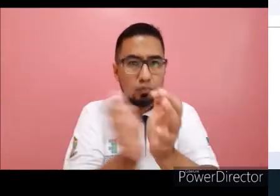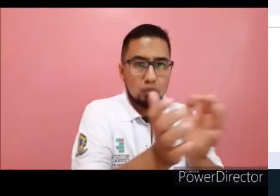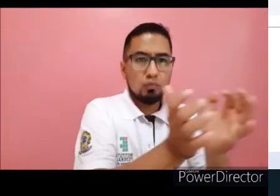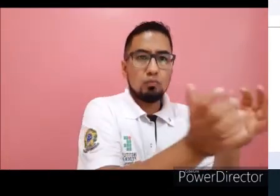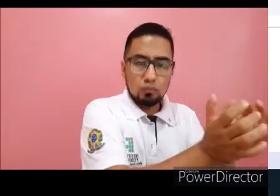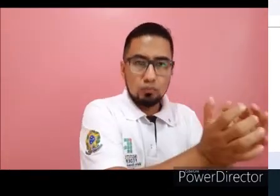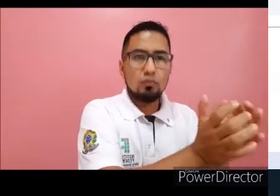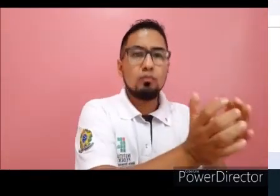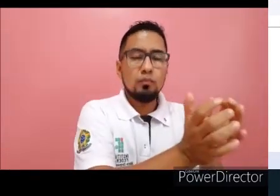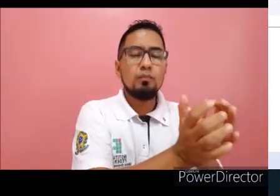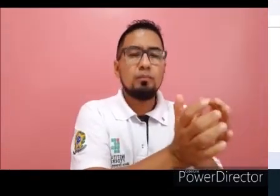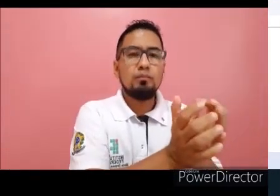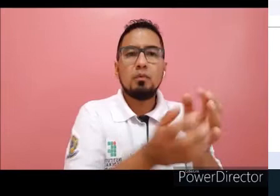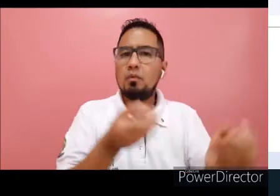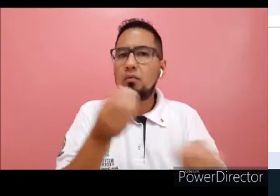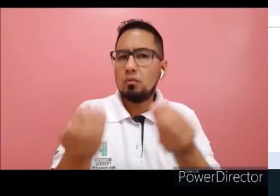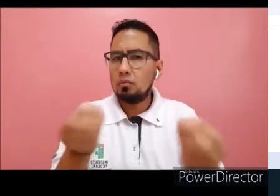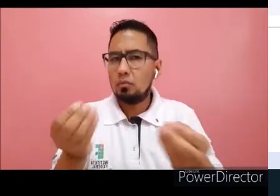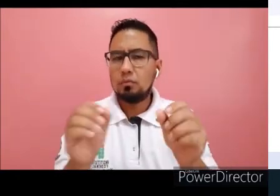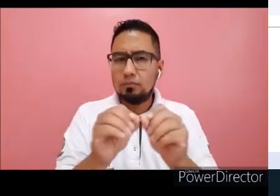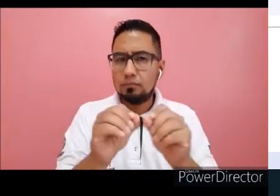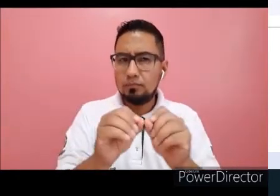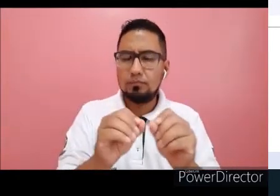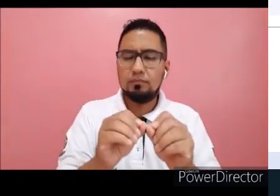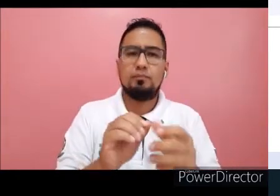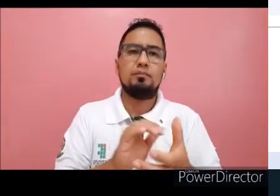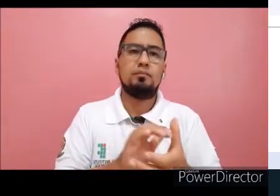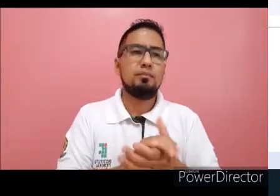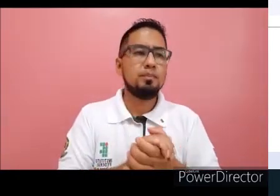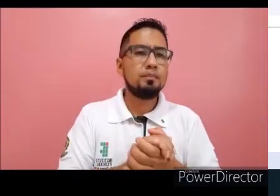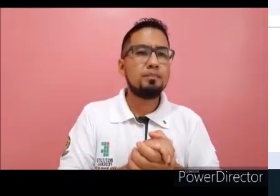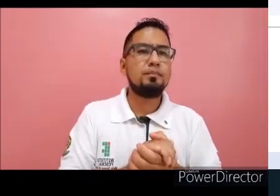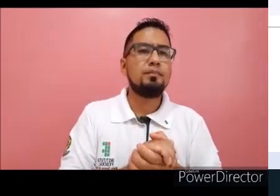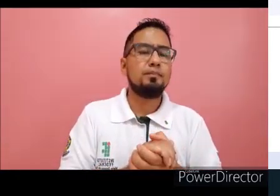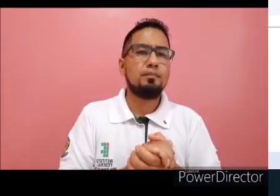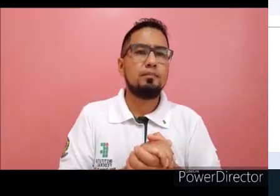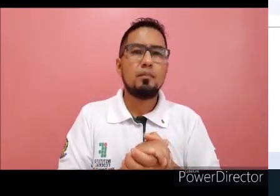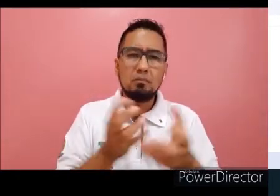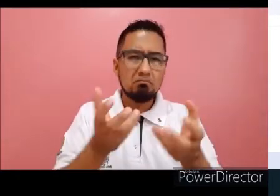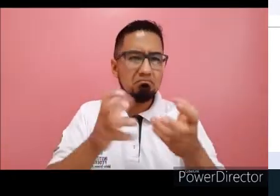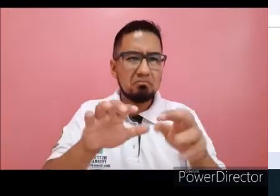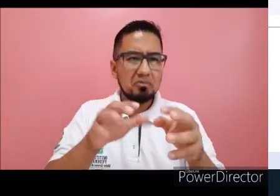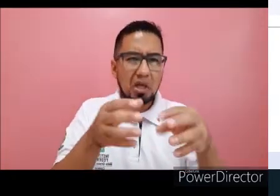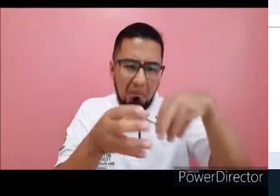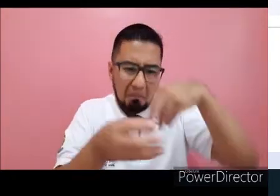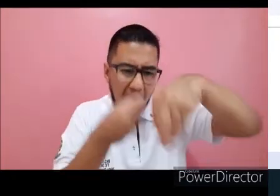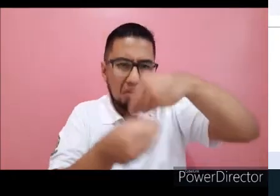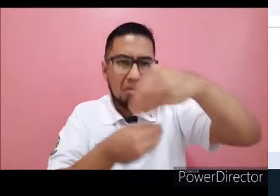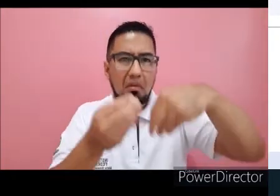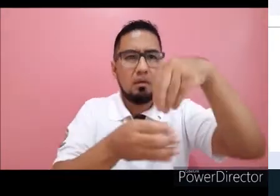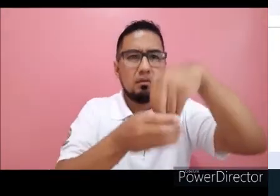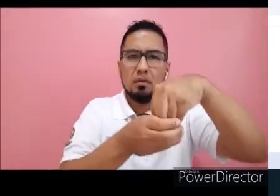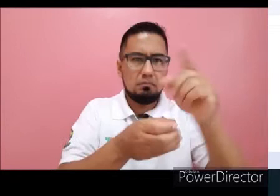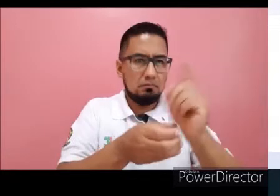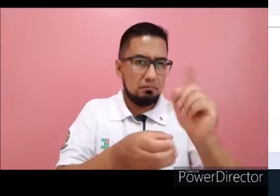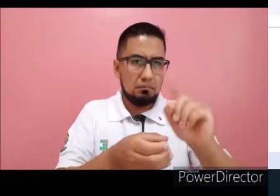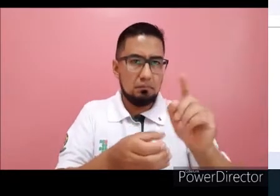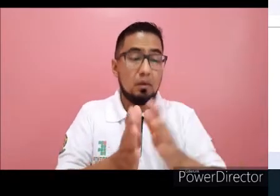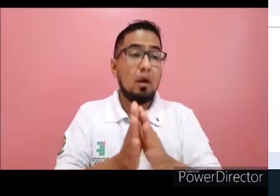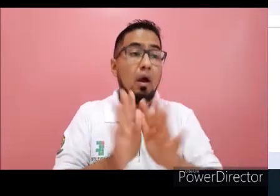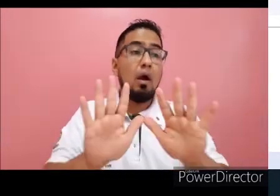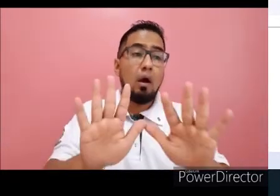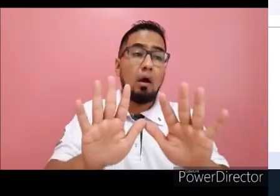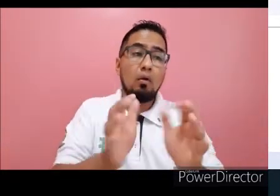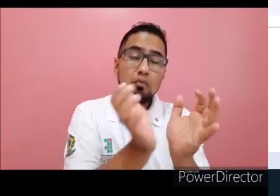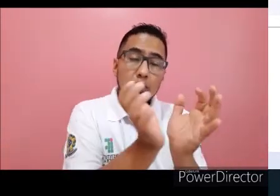misturado, né? Minha classe de conexão misturado com uma classe de controller, misturado com uma classe de tela, né? Eu não quero, eu quero separar.